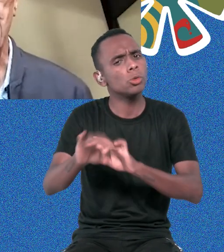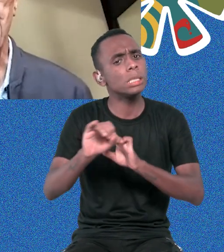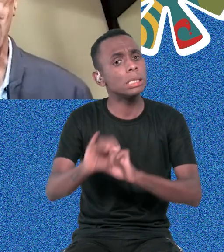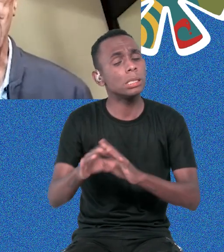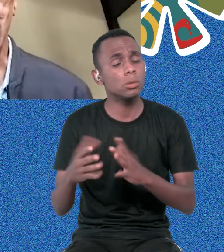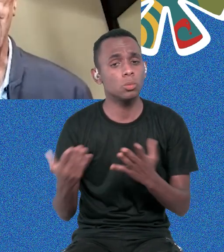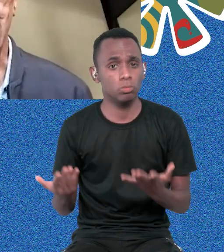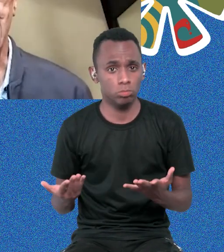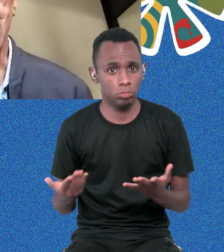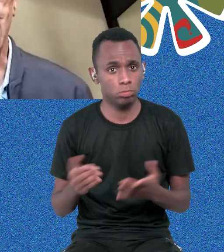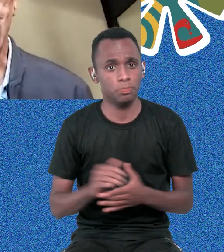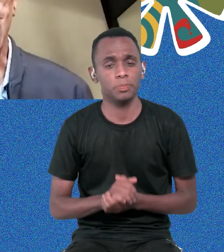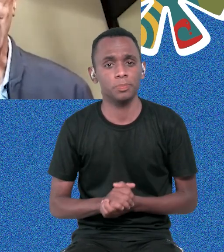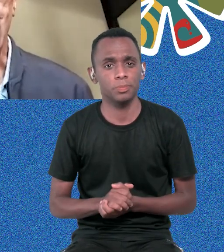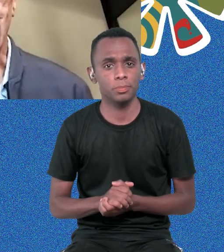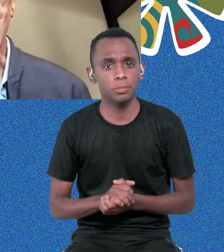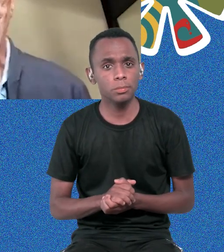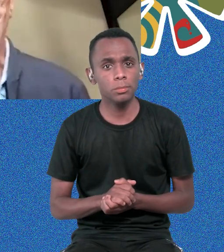educador?